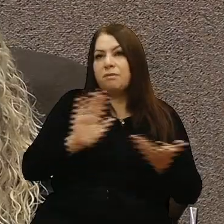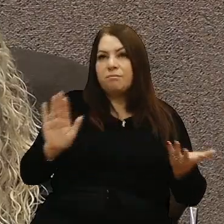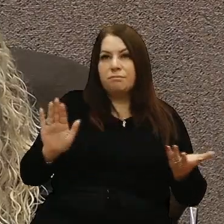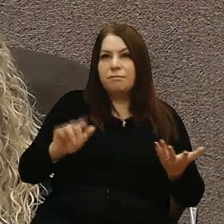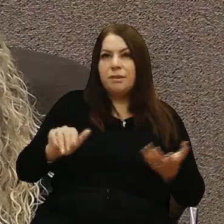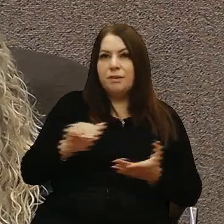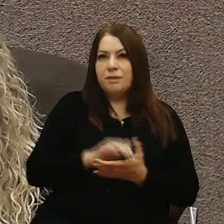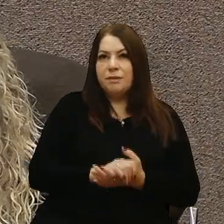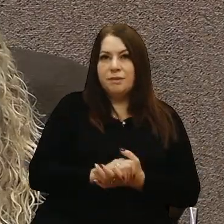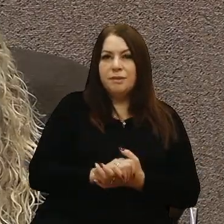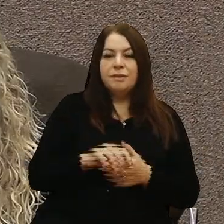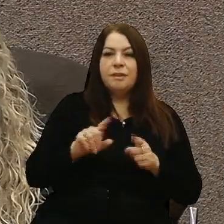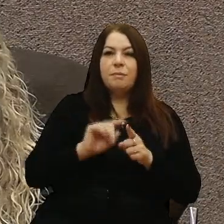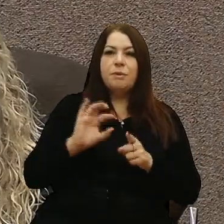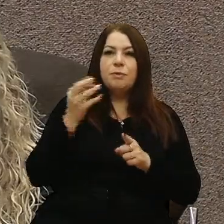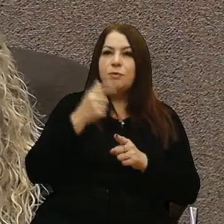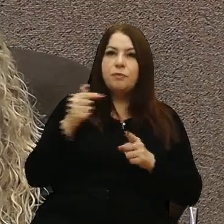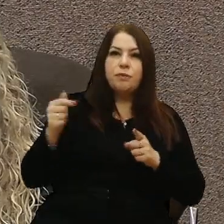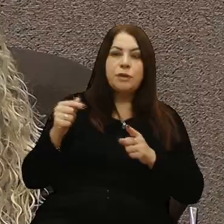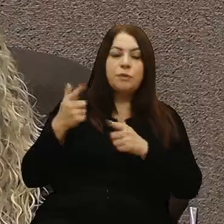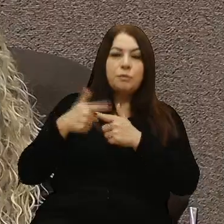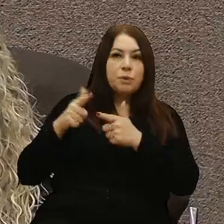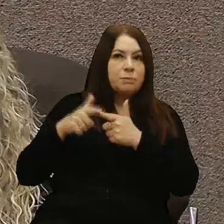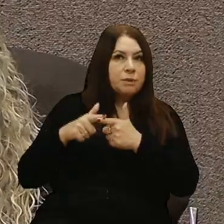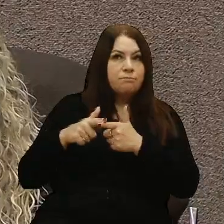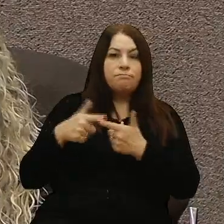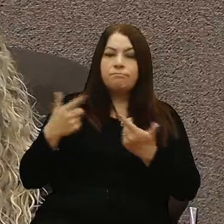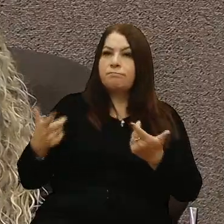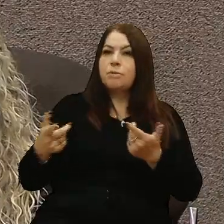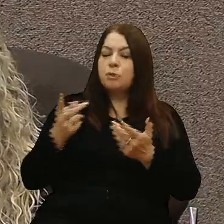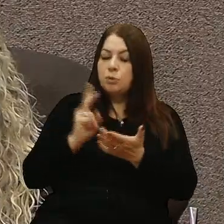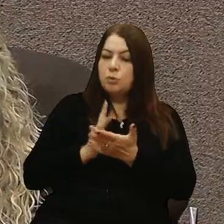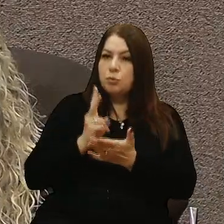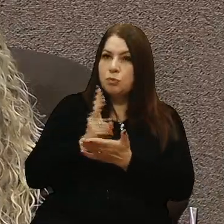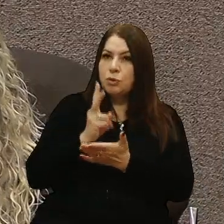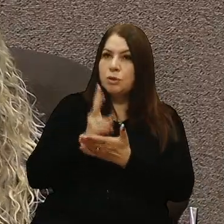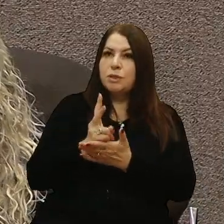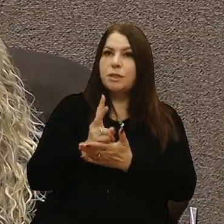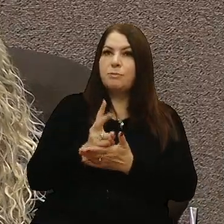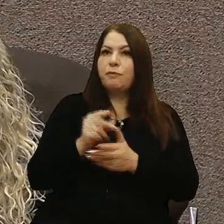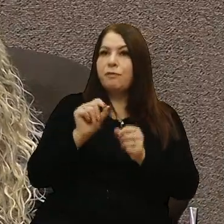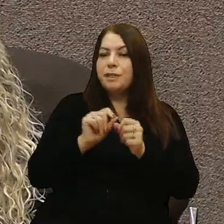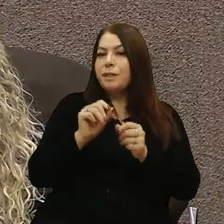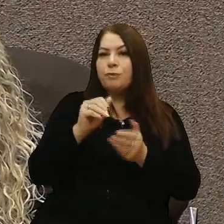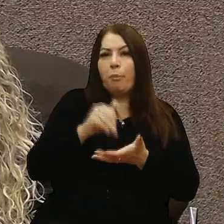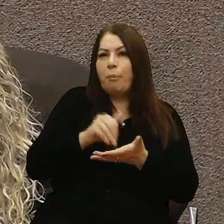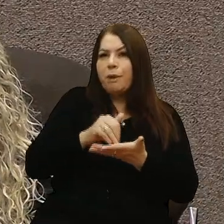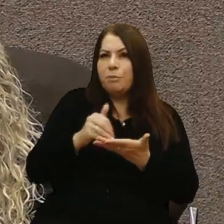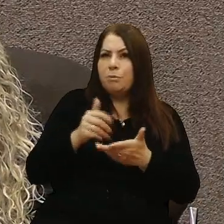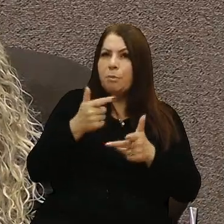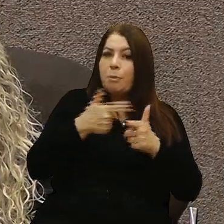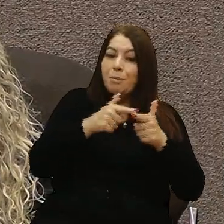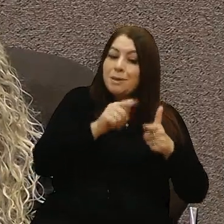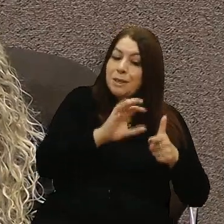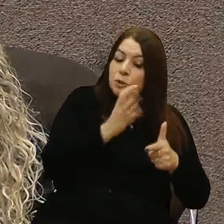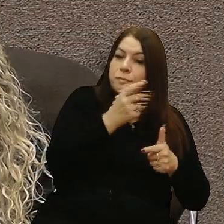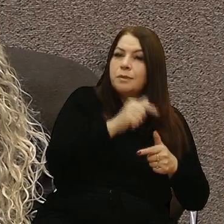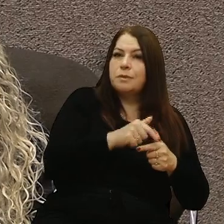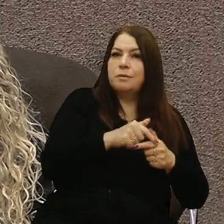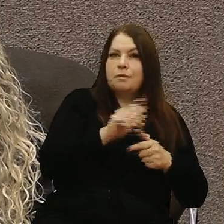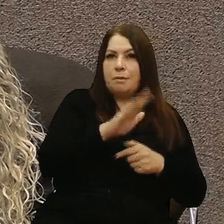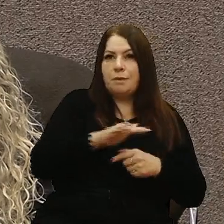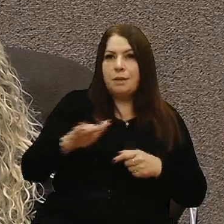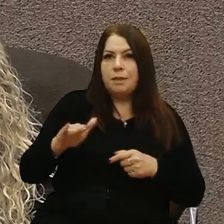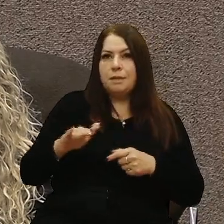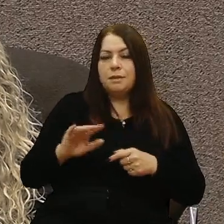Enquanto não for resolvido o problema, nós continuaremos enxugando gelo. O problema tem que ser resolvido.